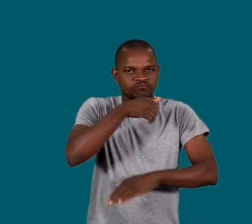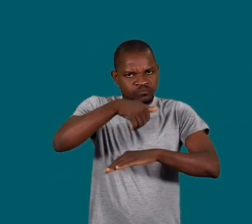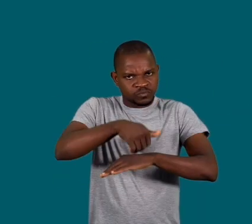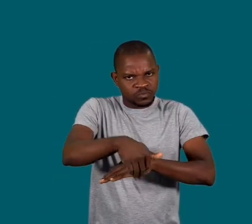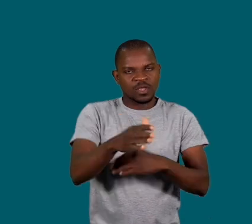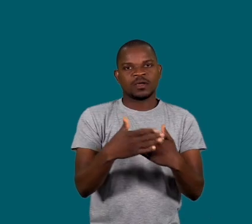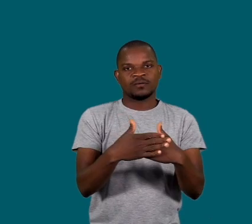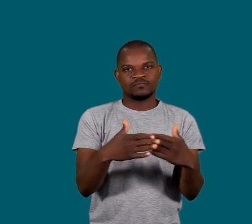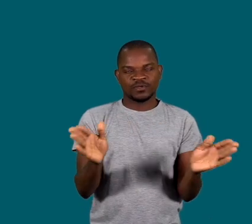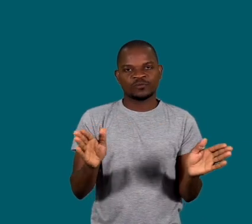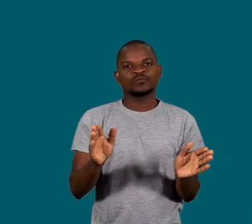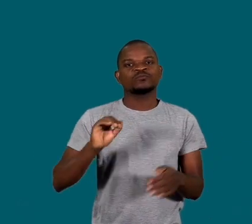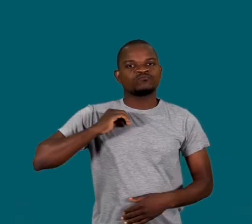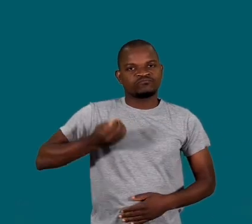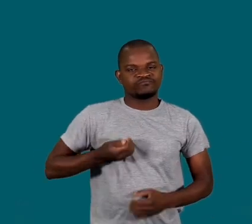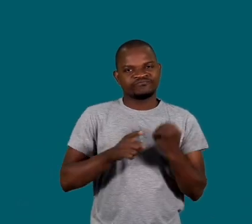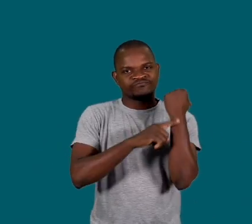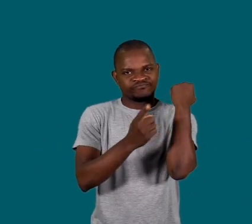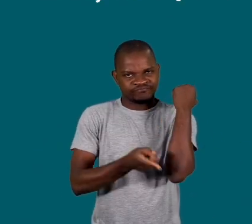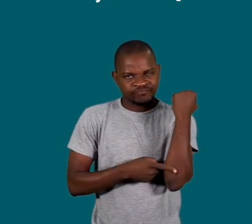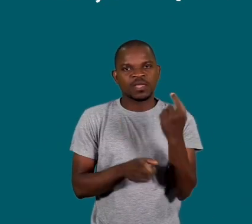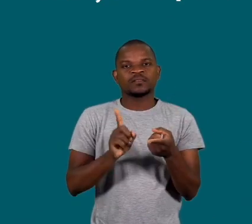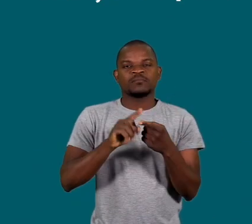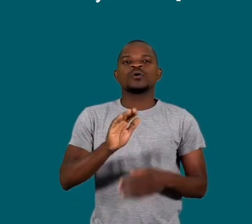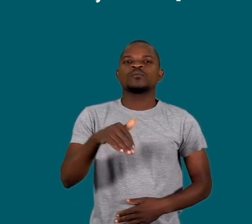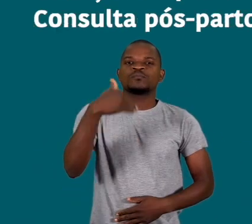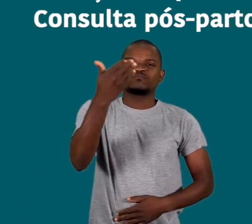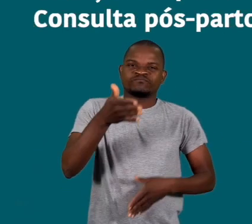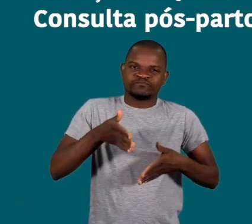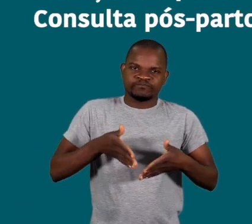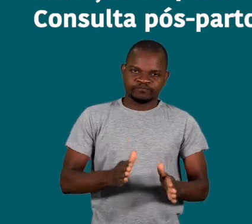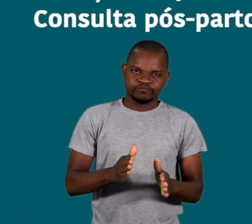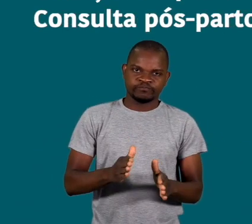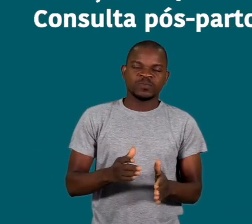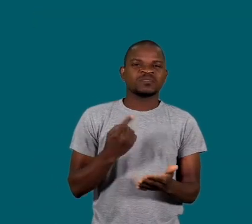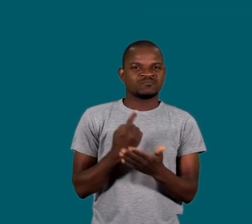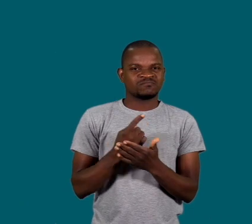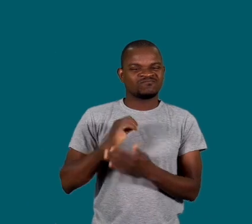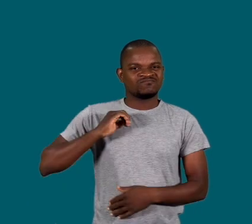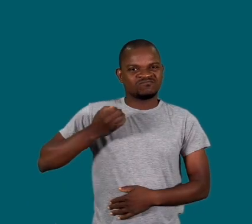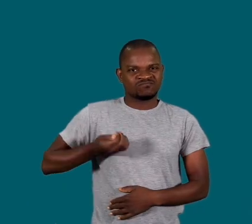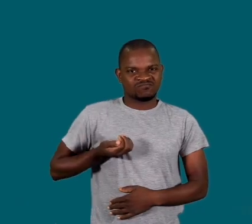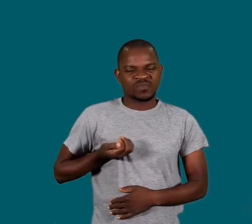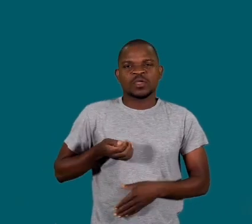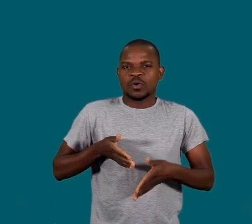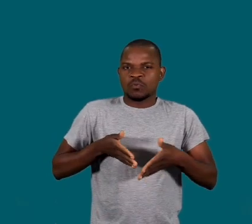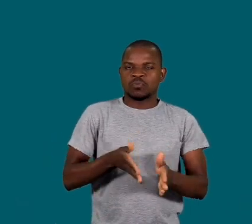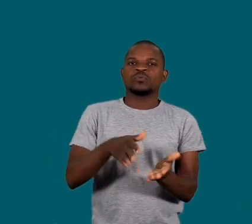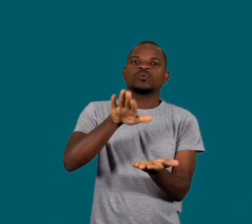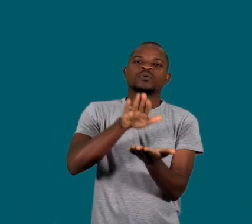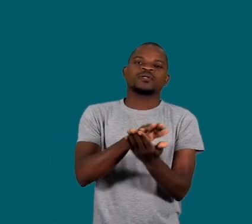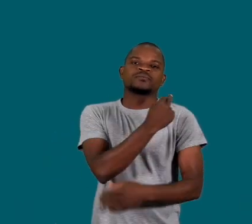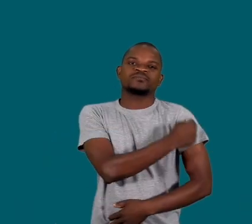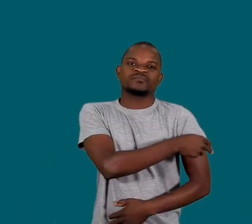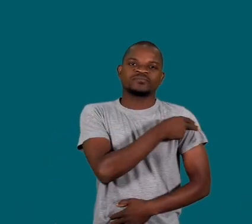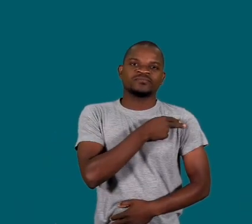continuam a oferecer consulta pré-natal, atenção ao parto e consulta pós-parto. Mulher grávida, tenha o